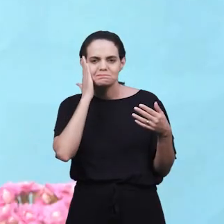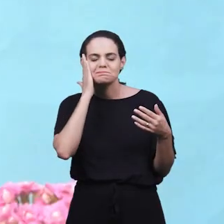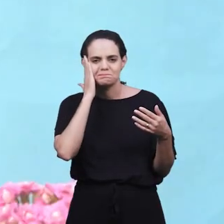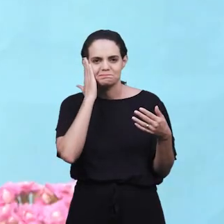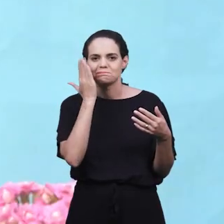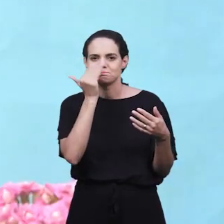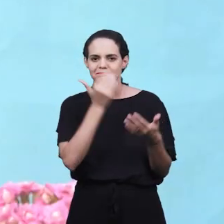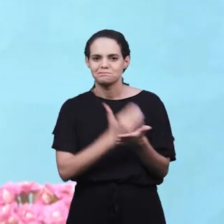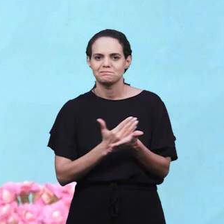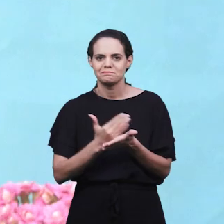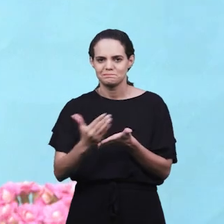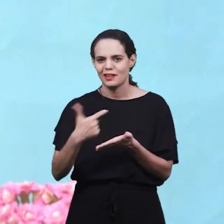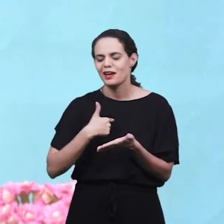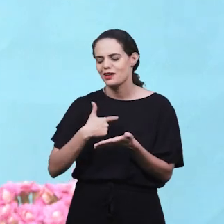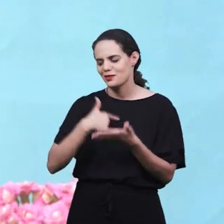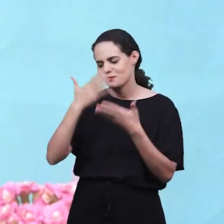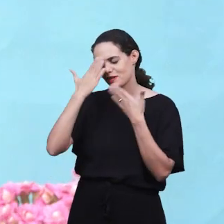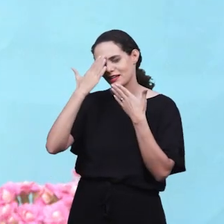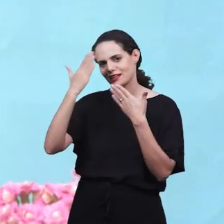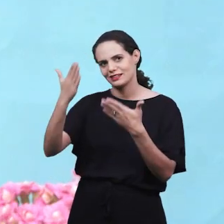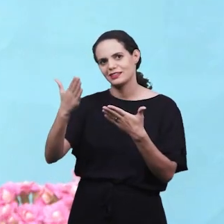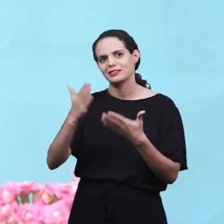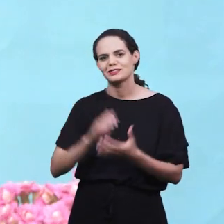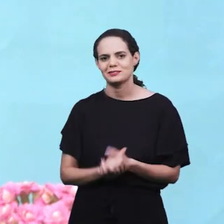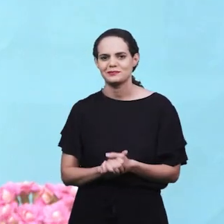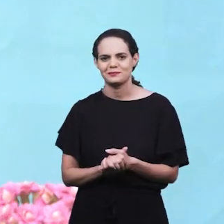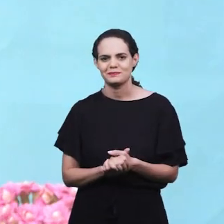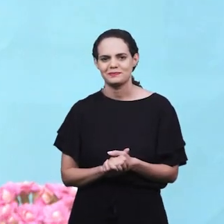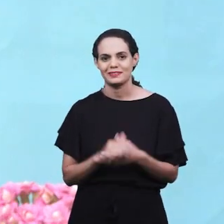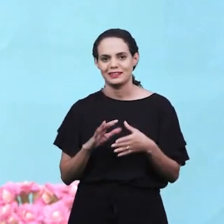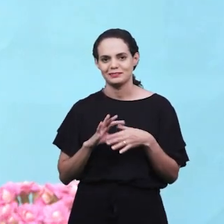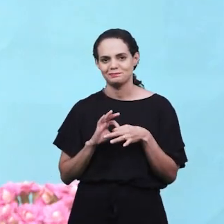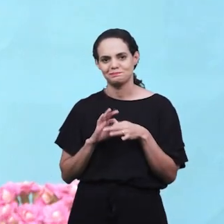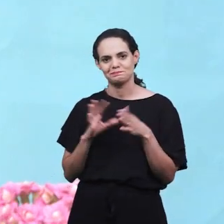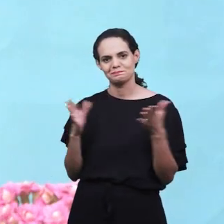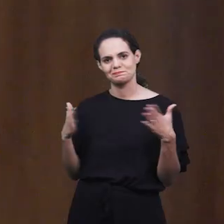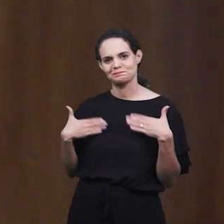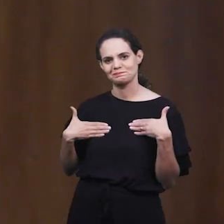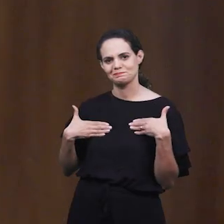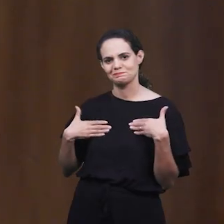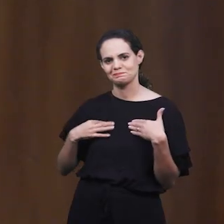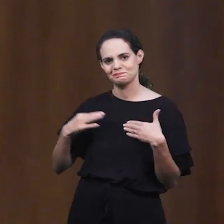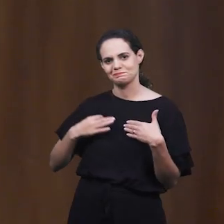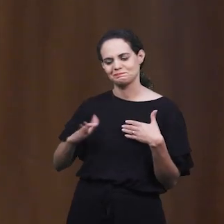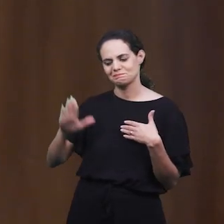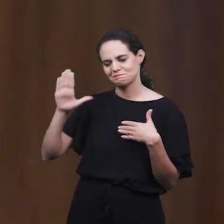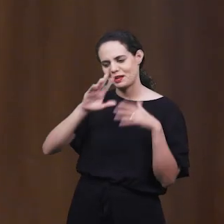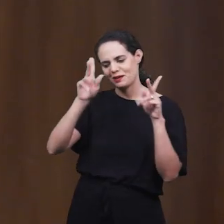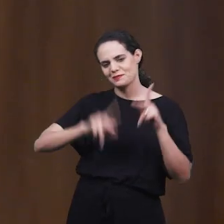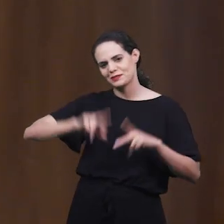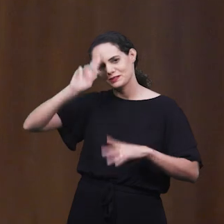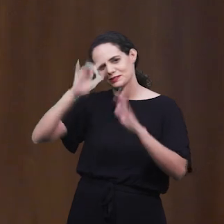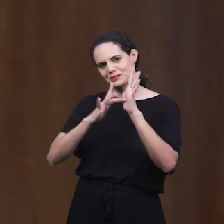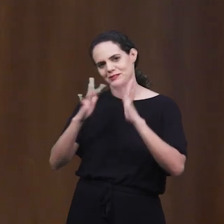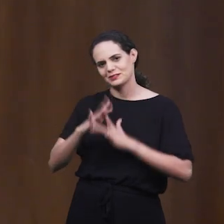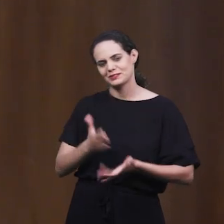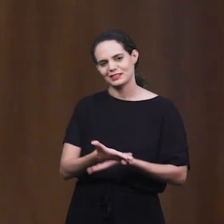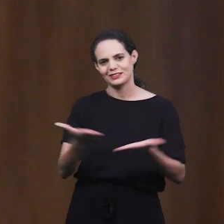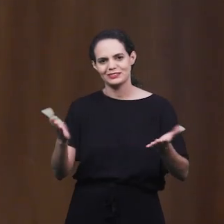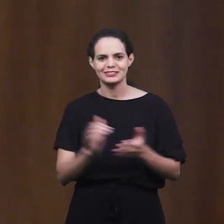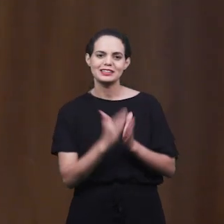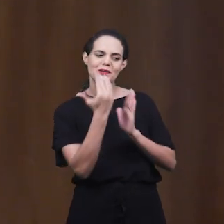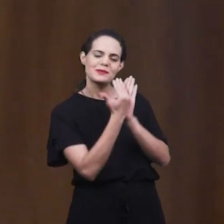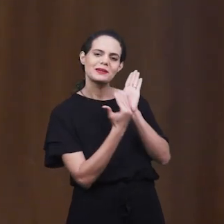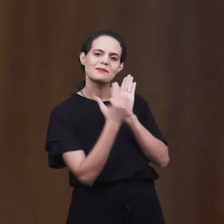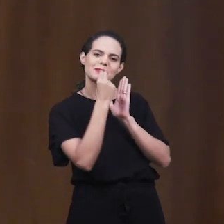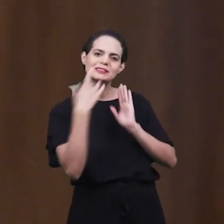eu que agradeço o convite, estou à disposição. A paz do Senhor a todos. E este foi mais um programa Nutrição e